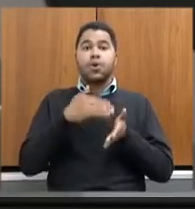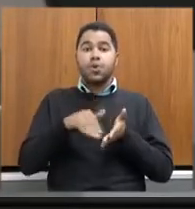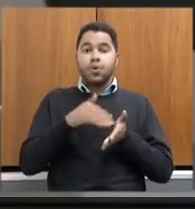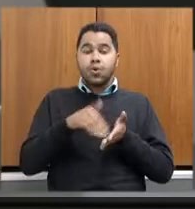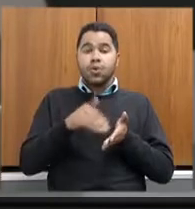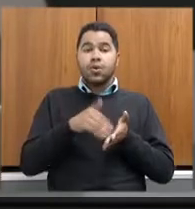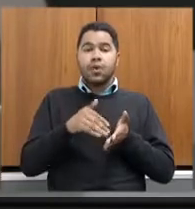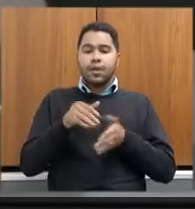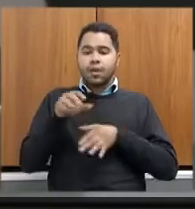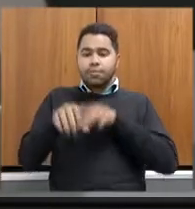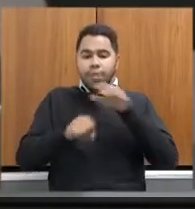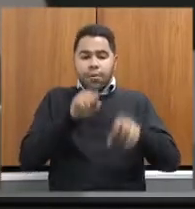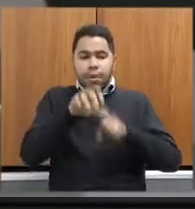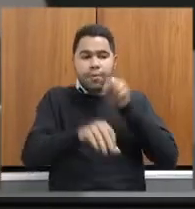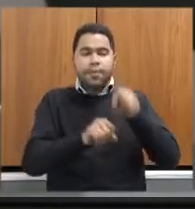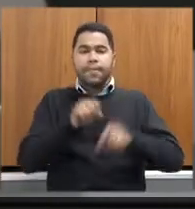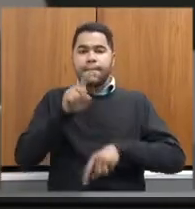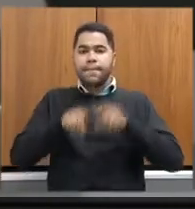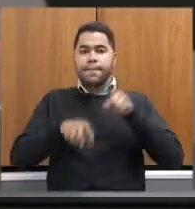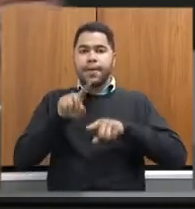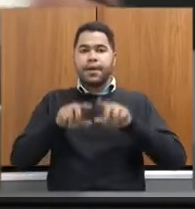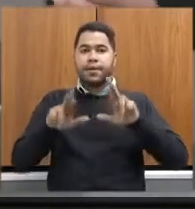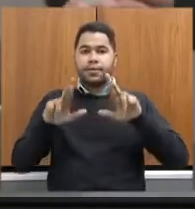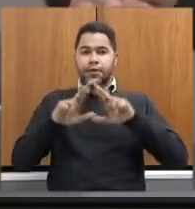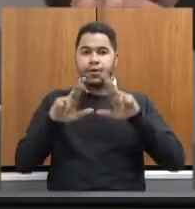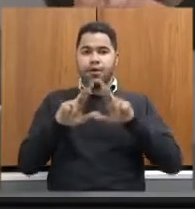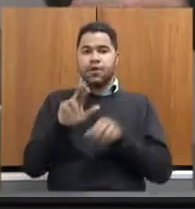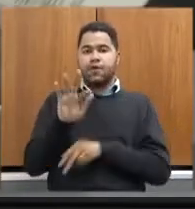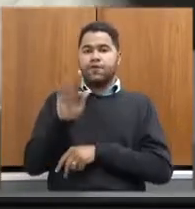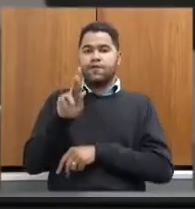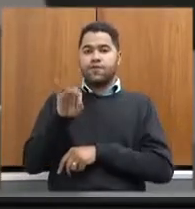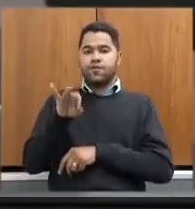de materiais recicláveis de Fronteira